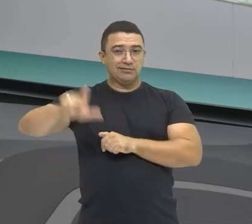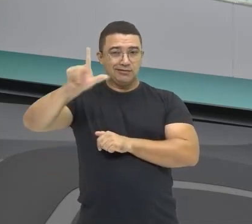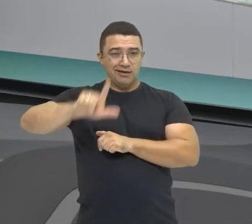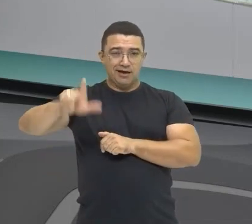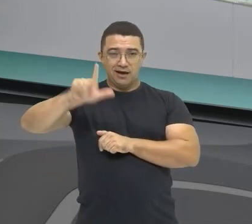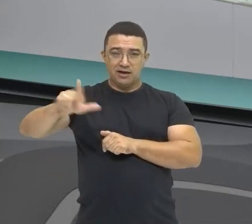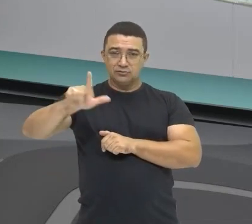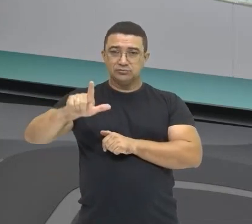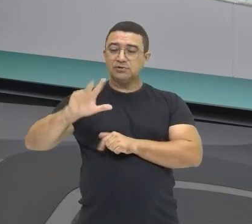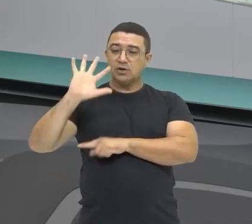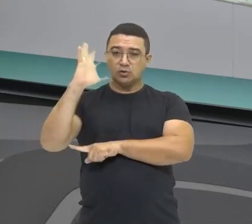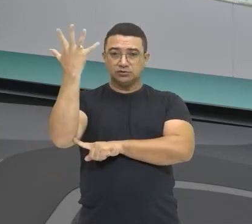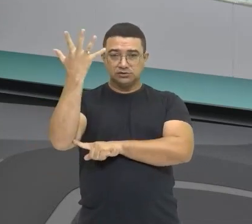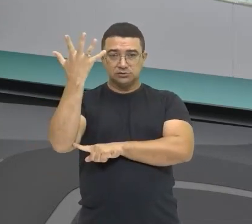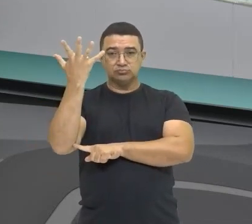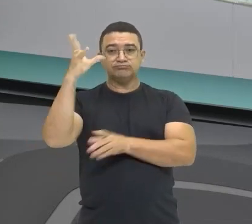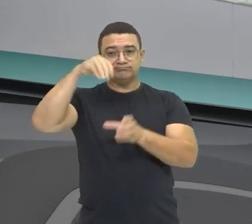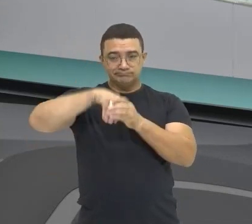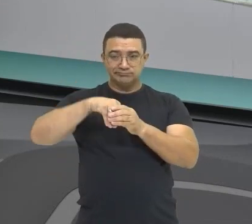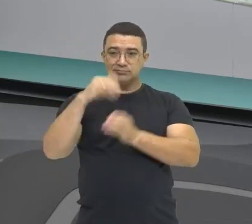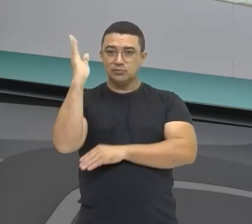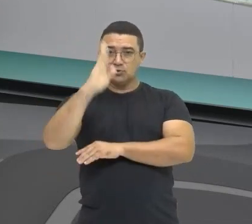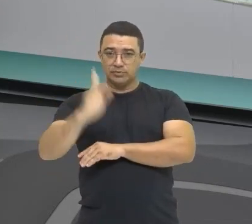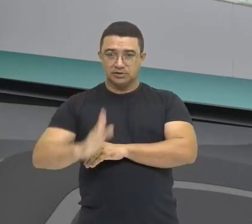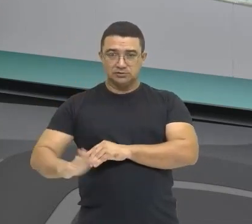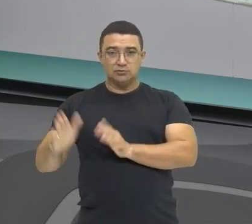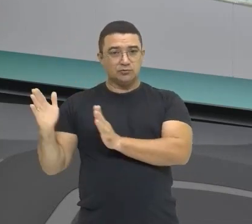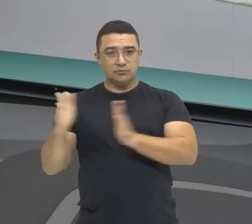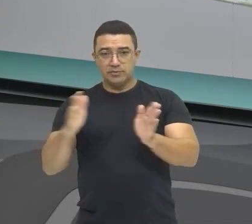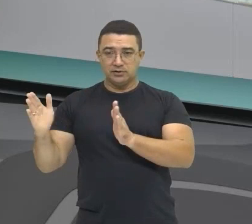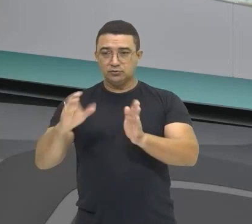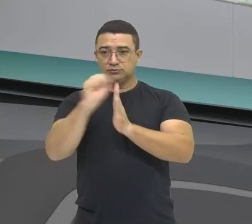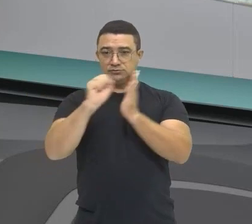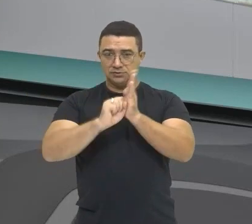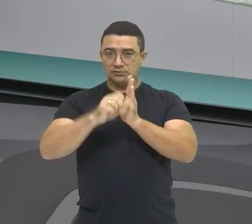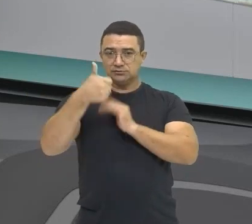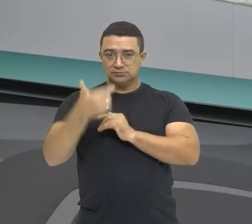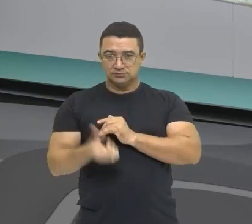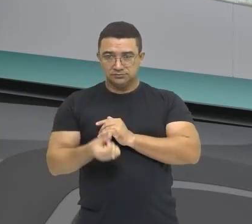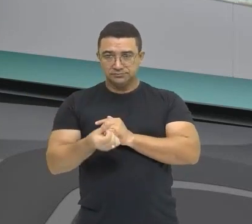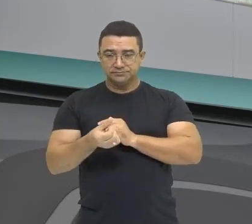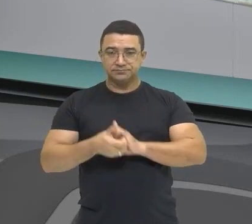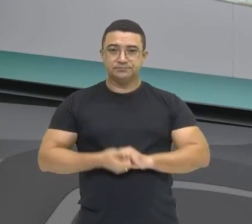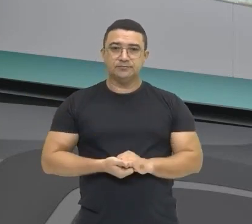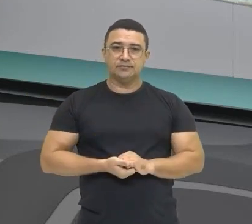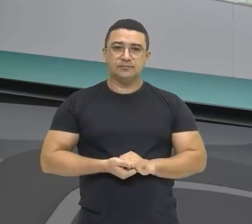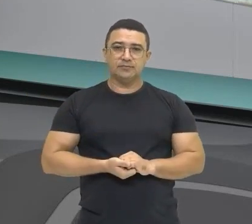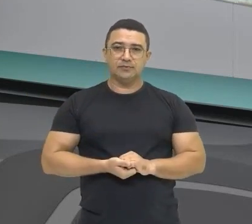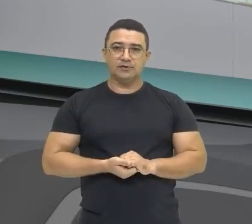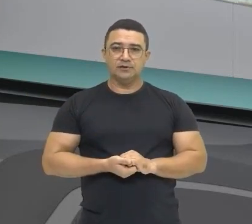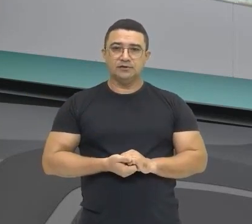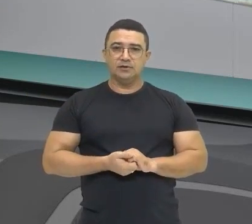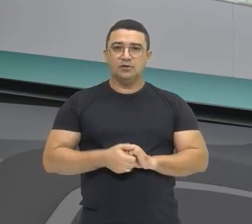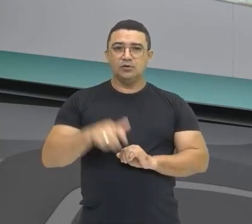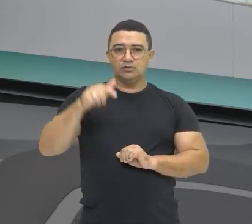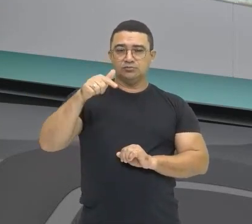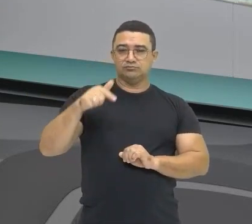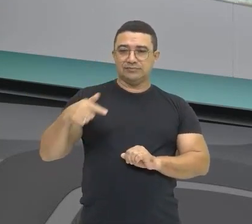literárias ocorridas no Brasil durante o século XVI. E esse